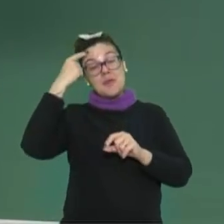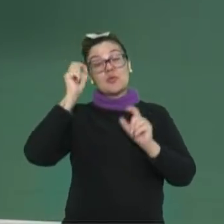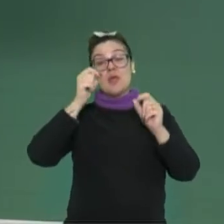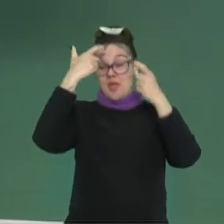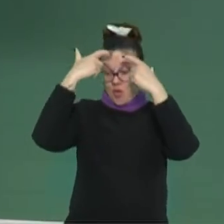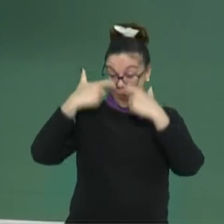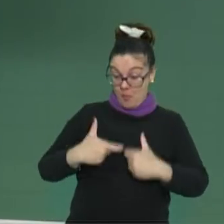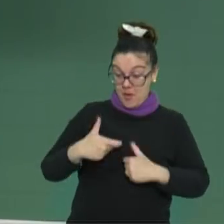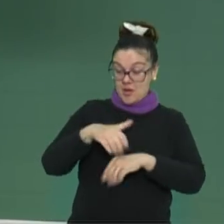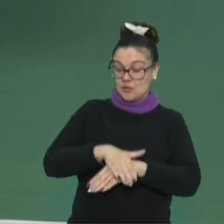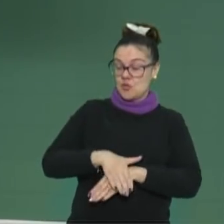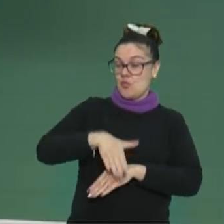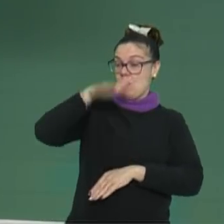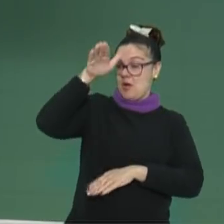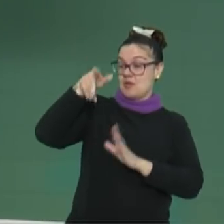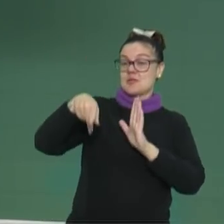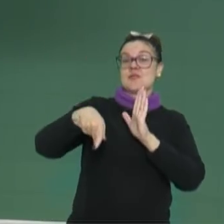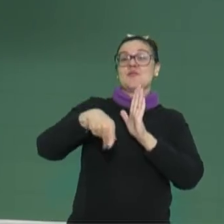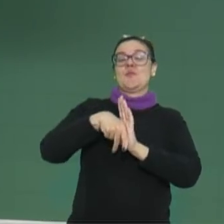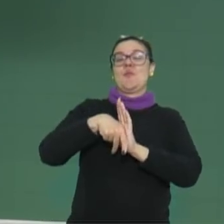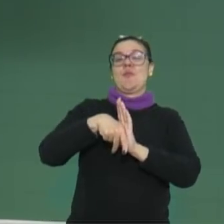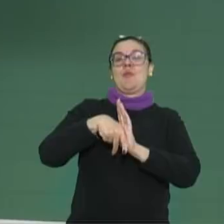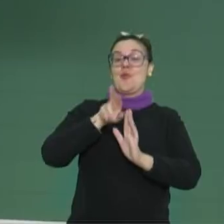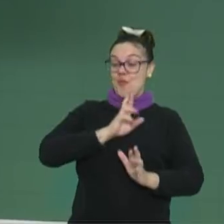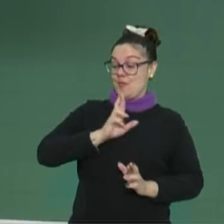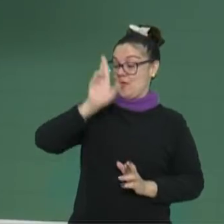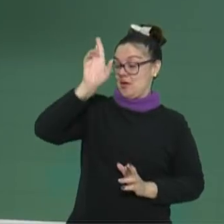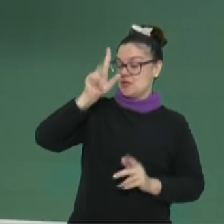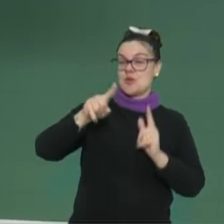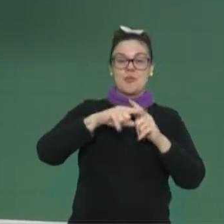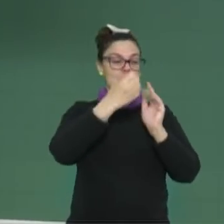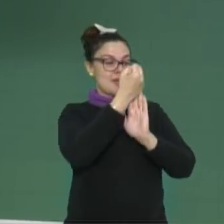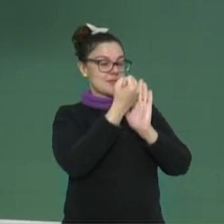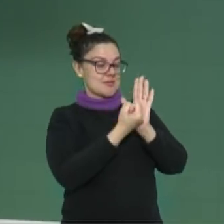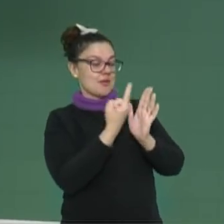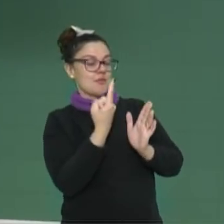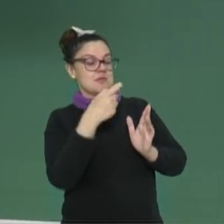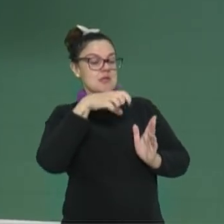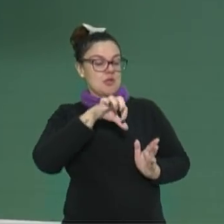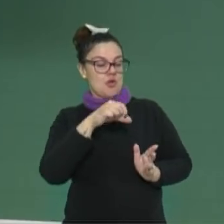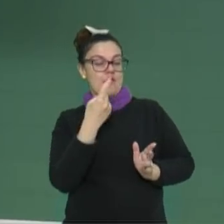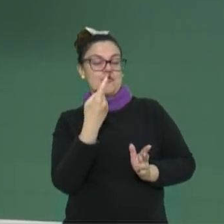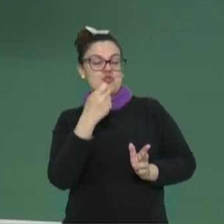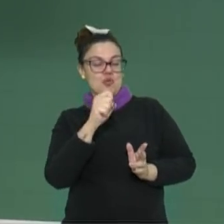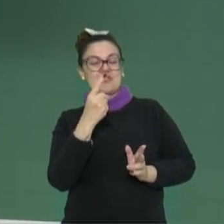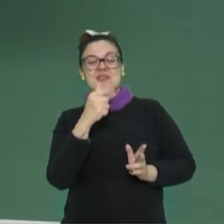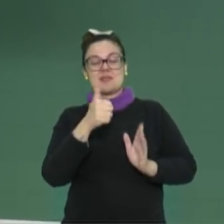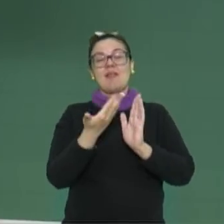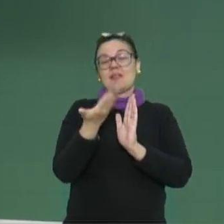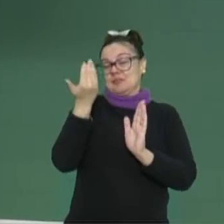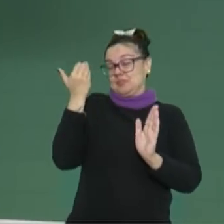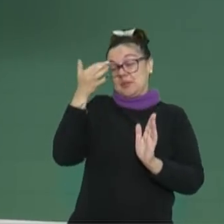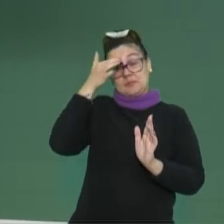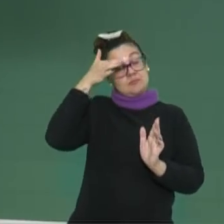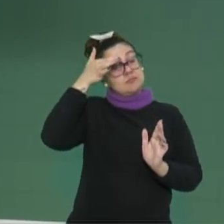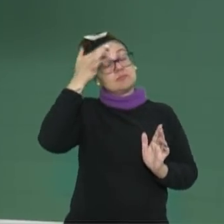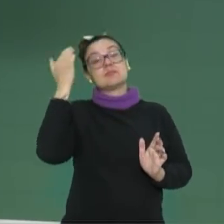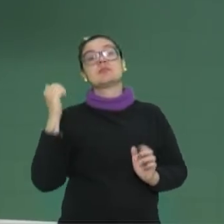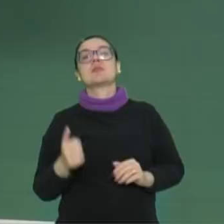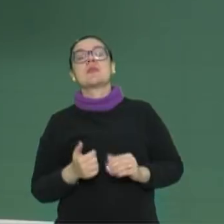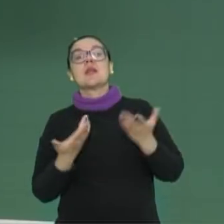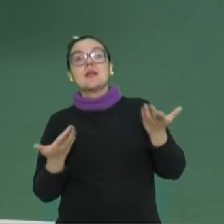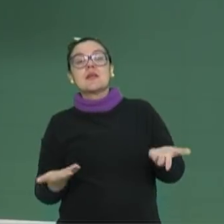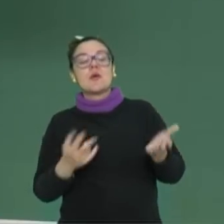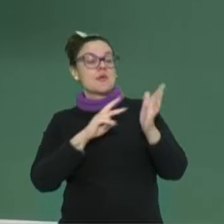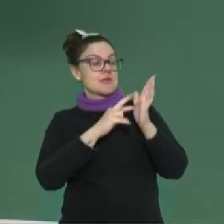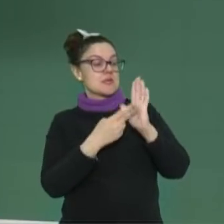religioso, principalmente advindo, dos séculos XIX, XVIII, XVII, ou seja, daqueles séculos anteriores. Ou